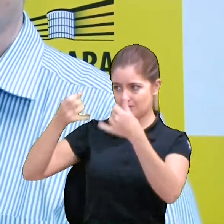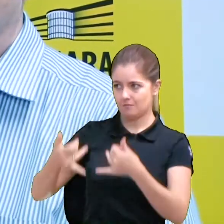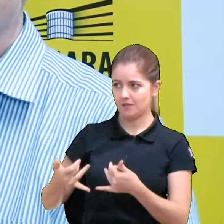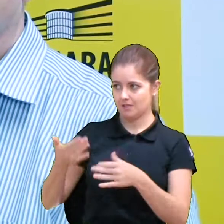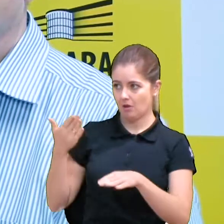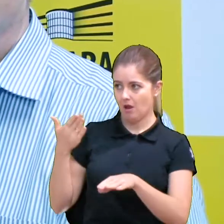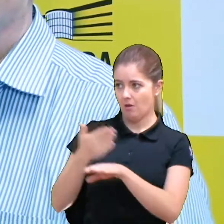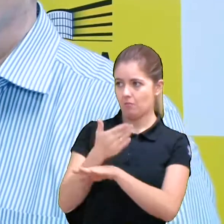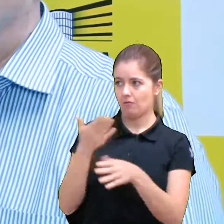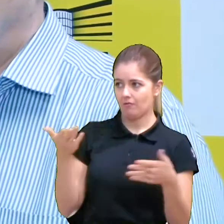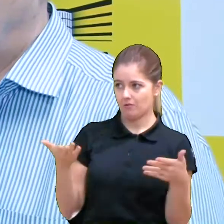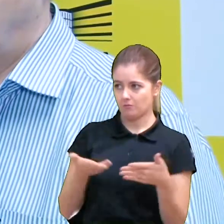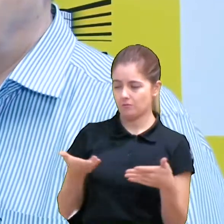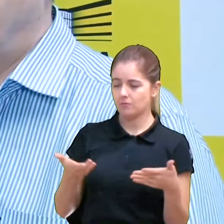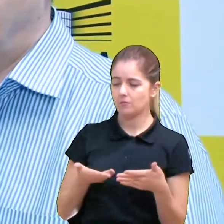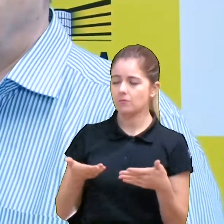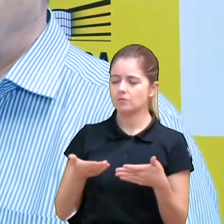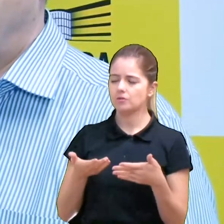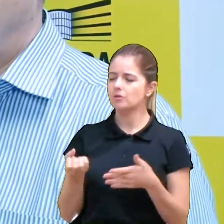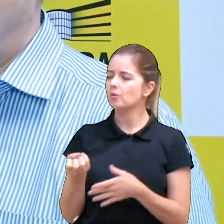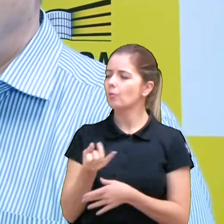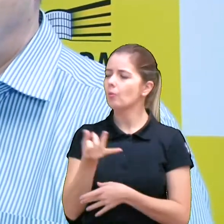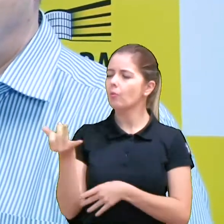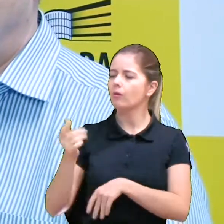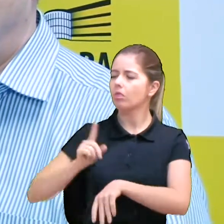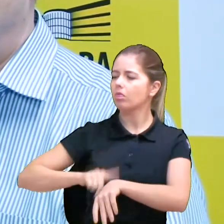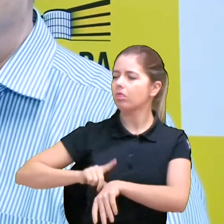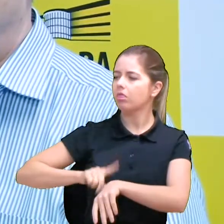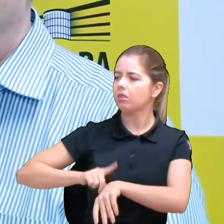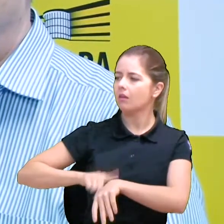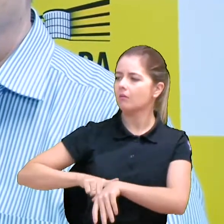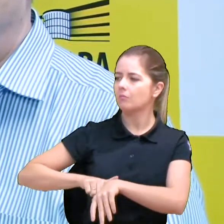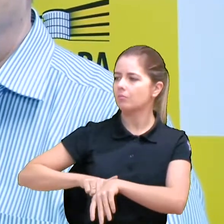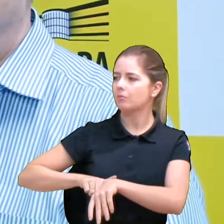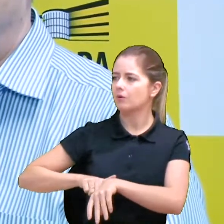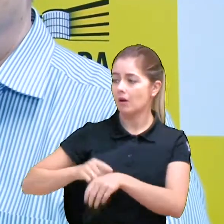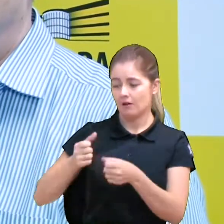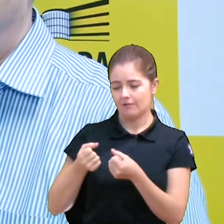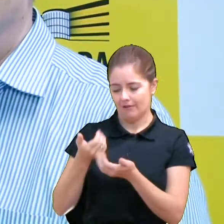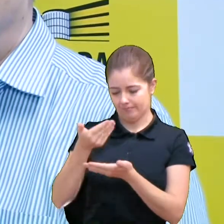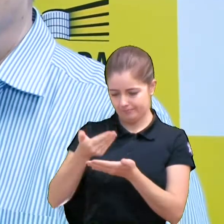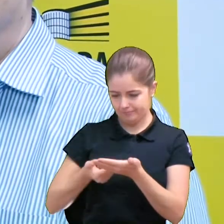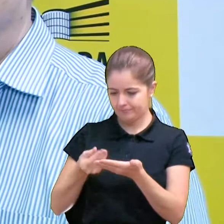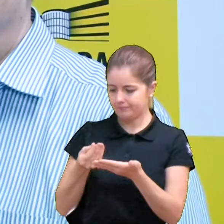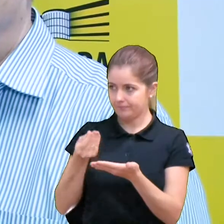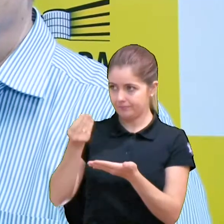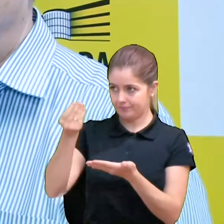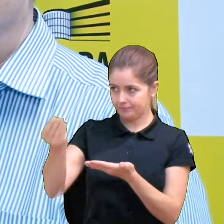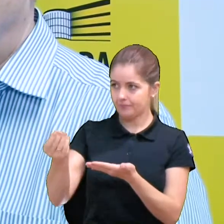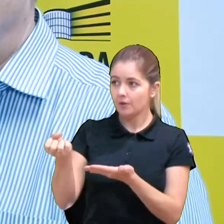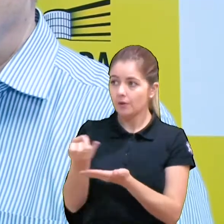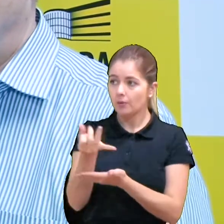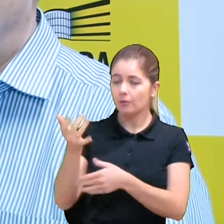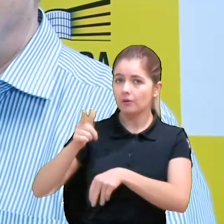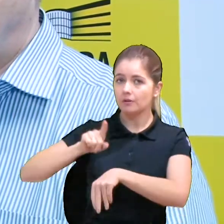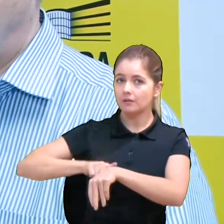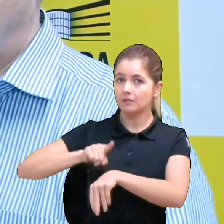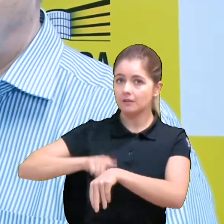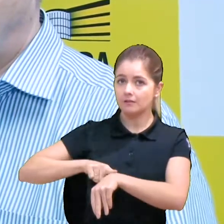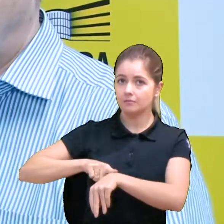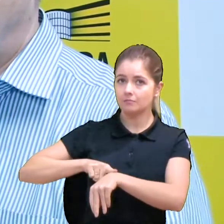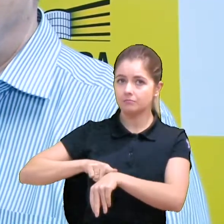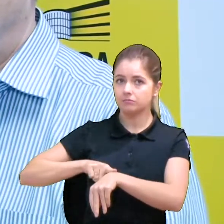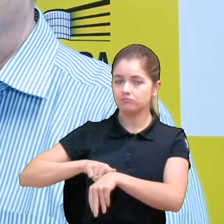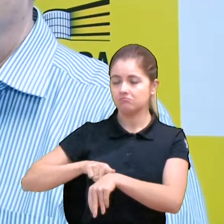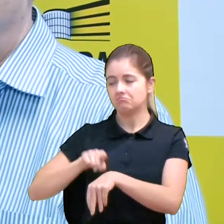aprovado agora em plenário, quanto tempo vai ser encaminhado, né? Enfim, quanto tempo o senhor, que